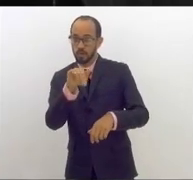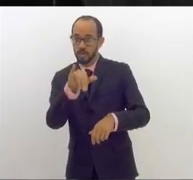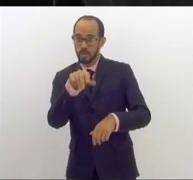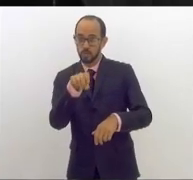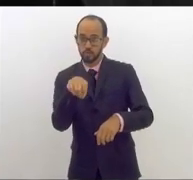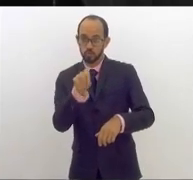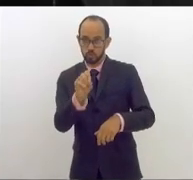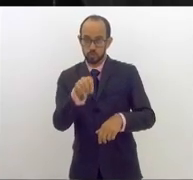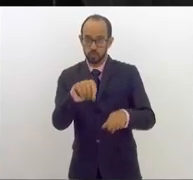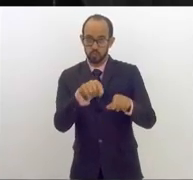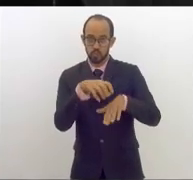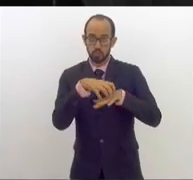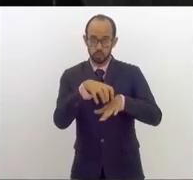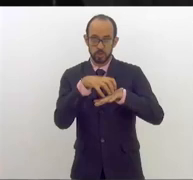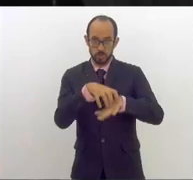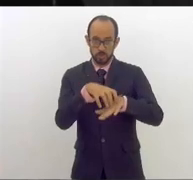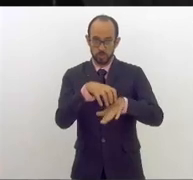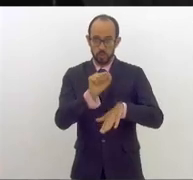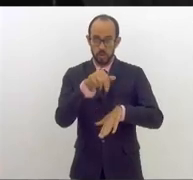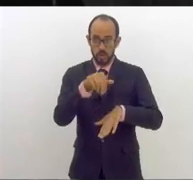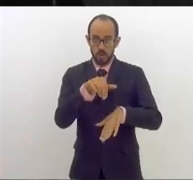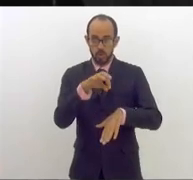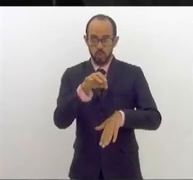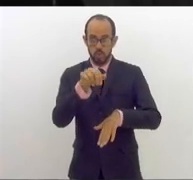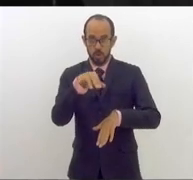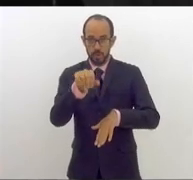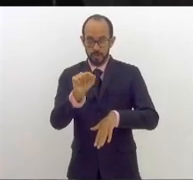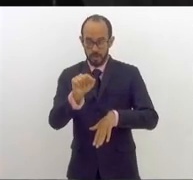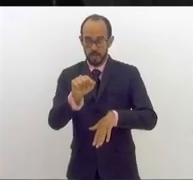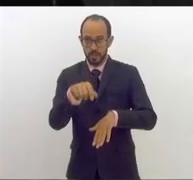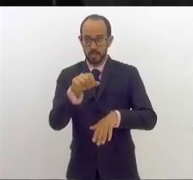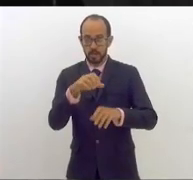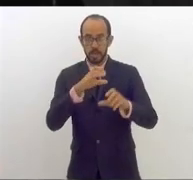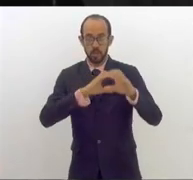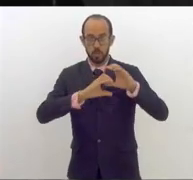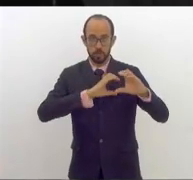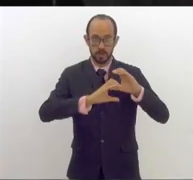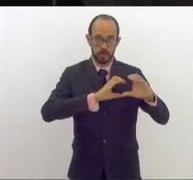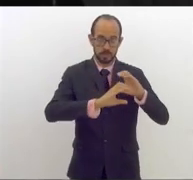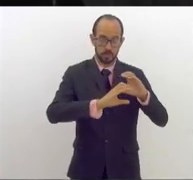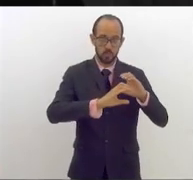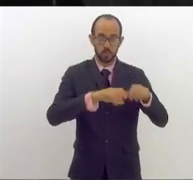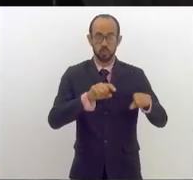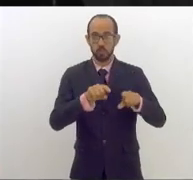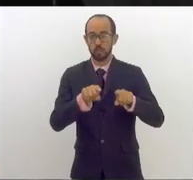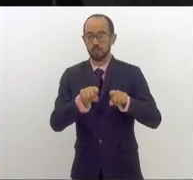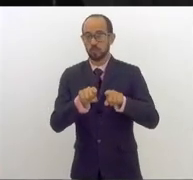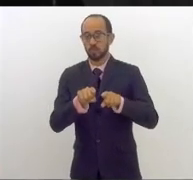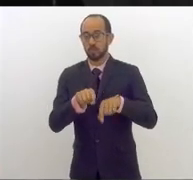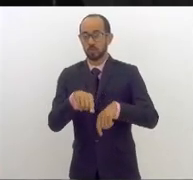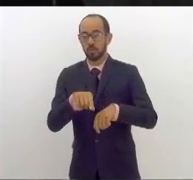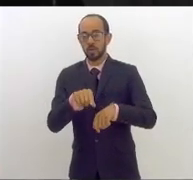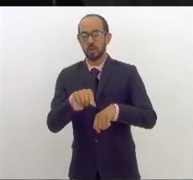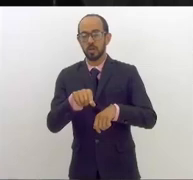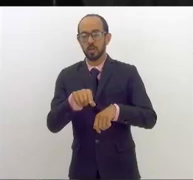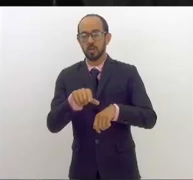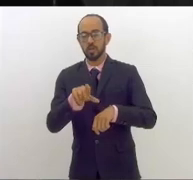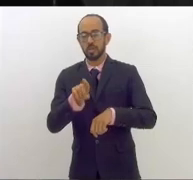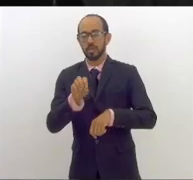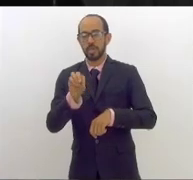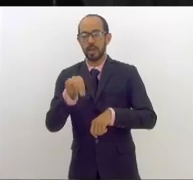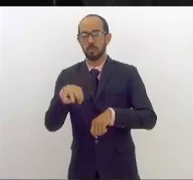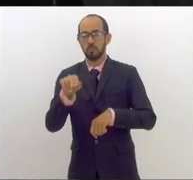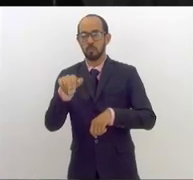Antonia Peregrino aliás companheiro do Marcelo freixo na área da comunicação age da luz na área de